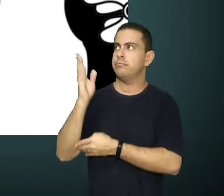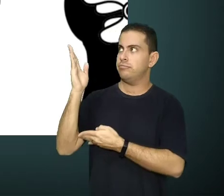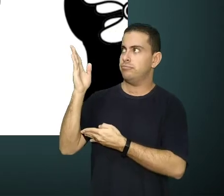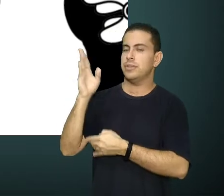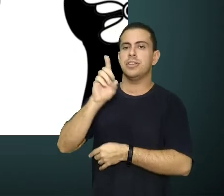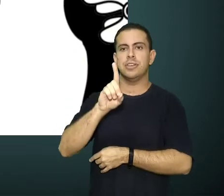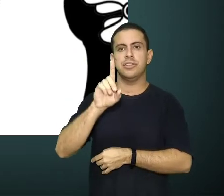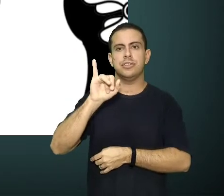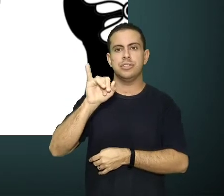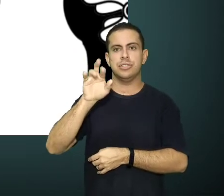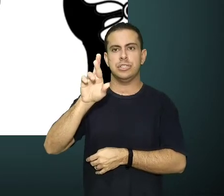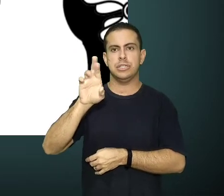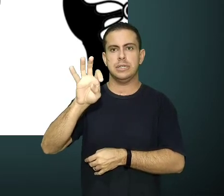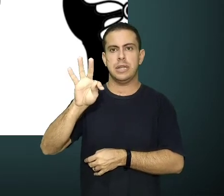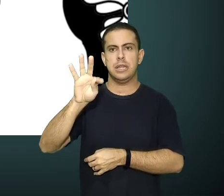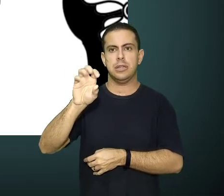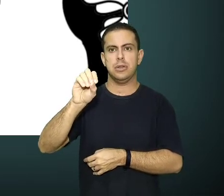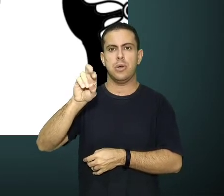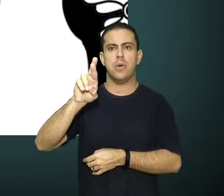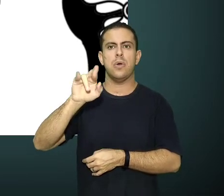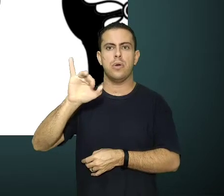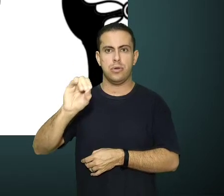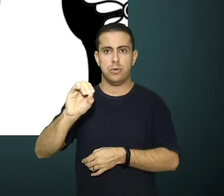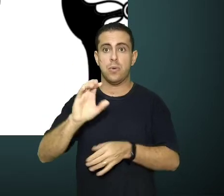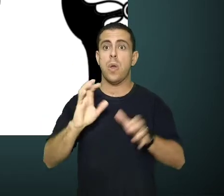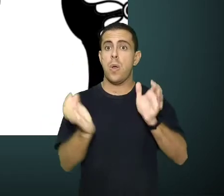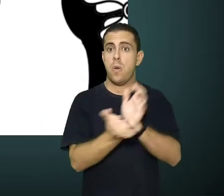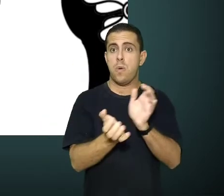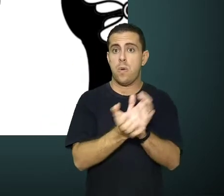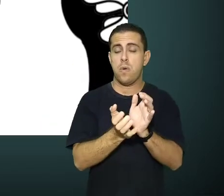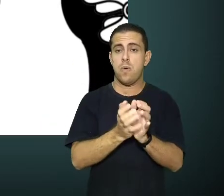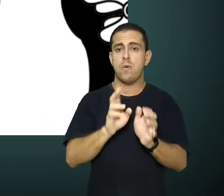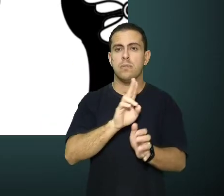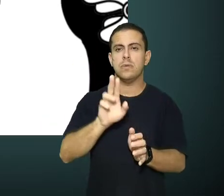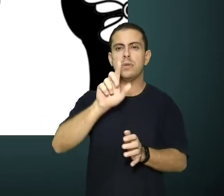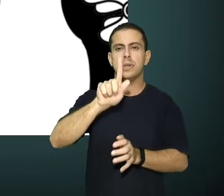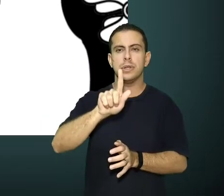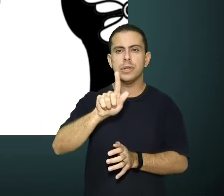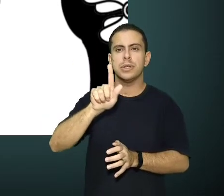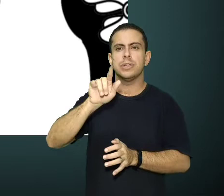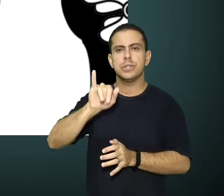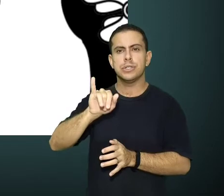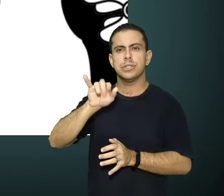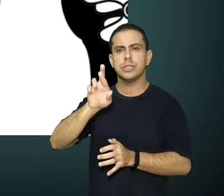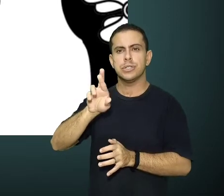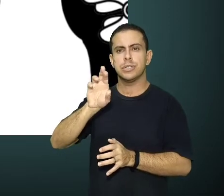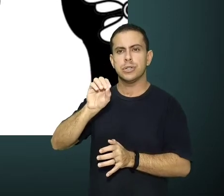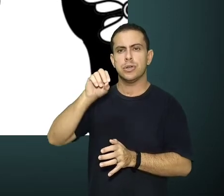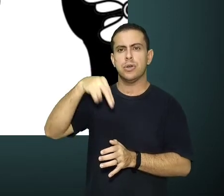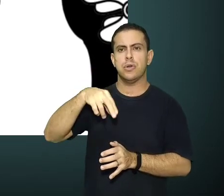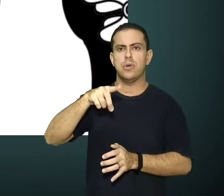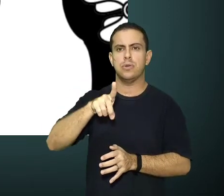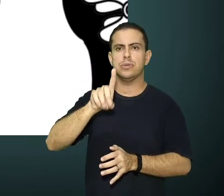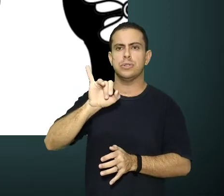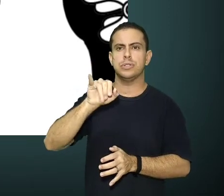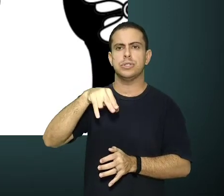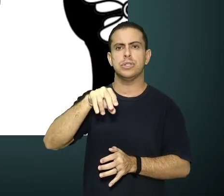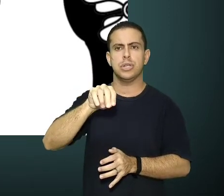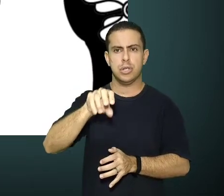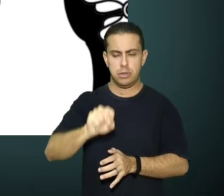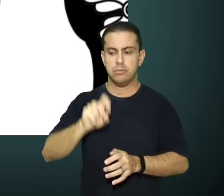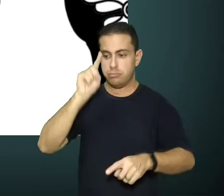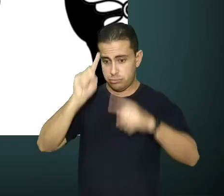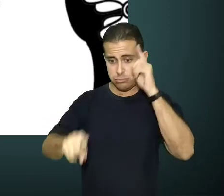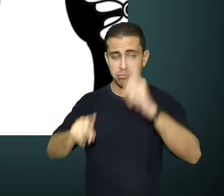Diretório, liderado pelos girondinos, aquela alta burguesia que falava mais com a elite e com seus